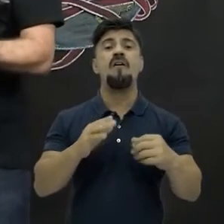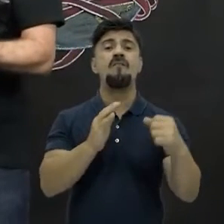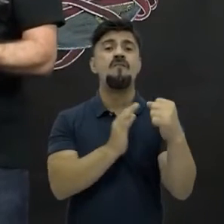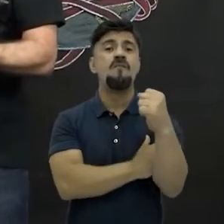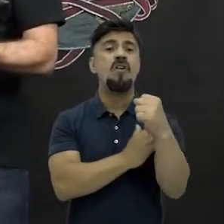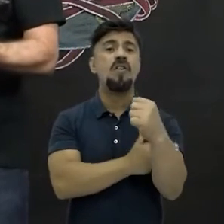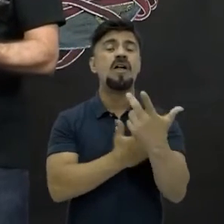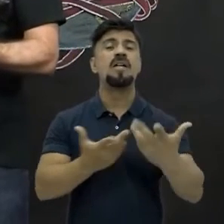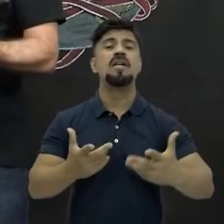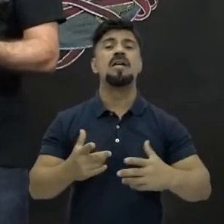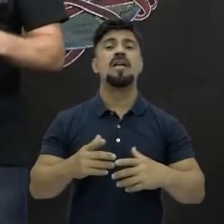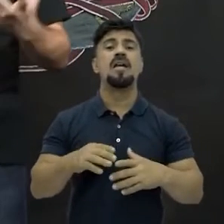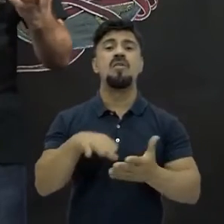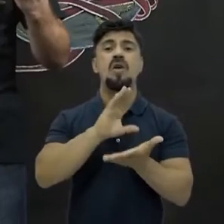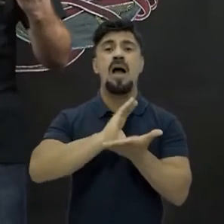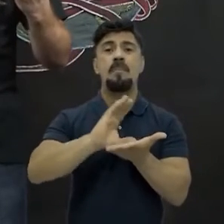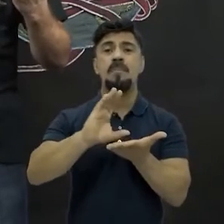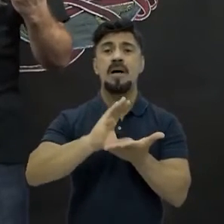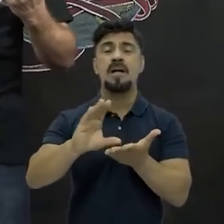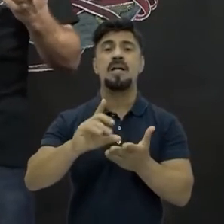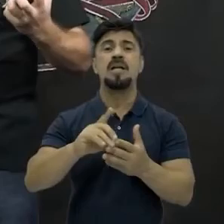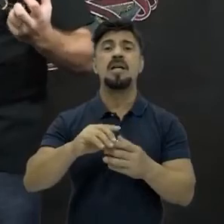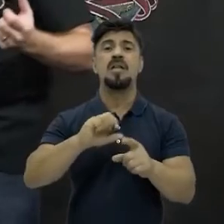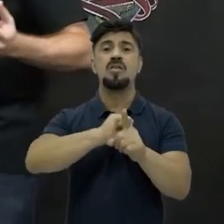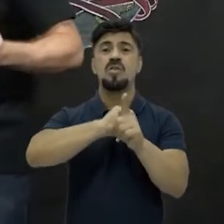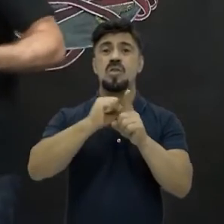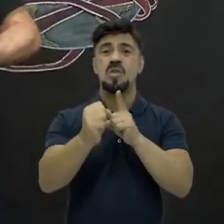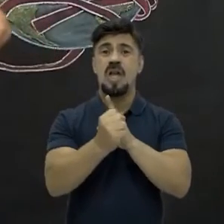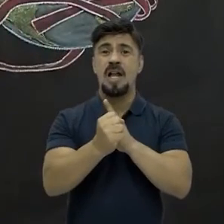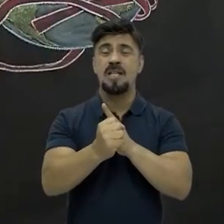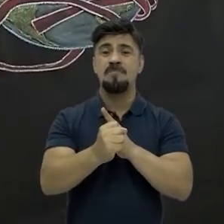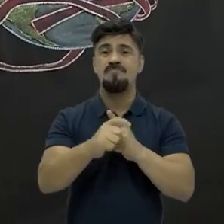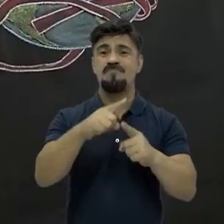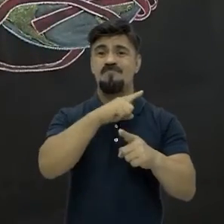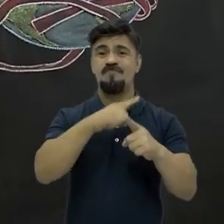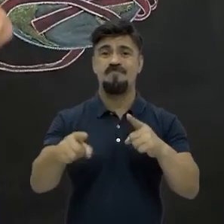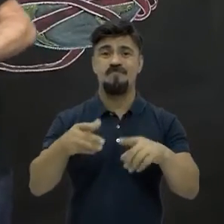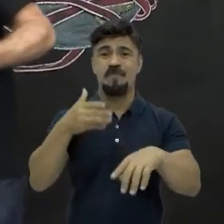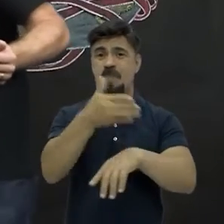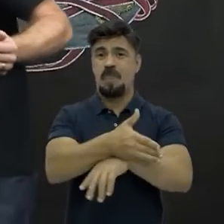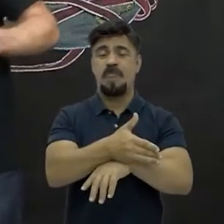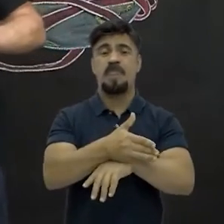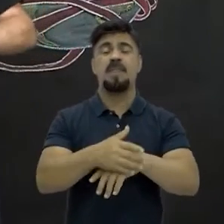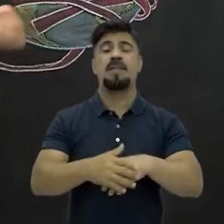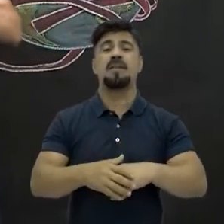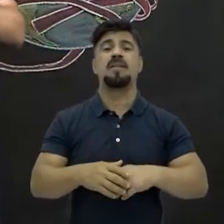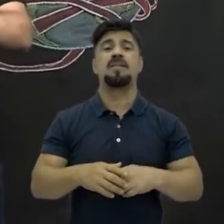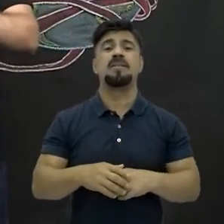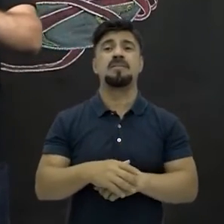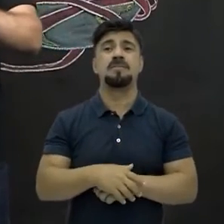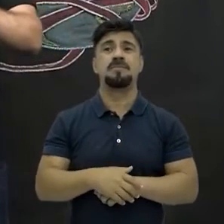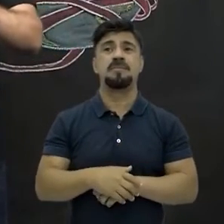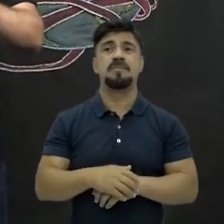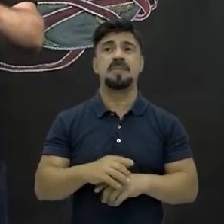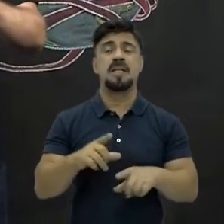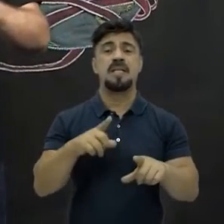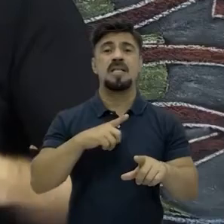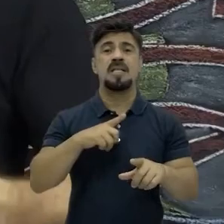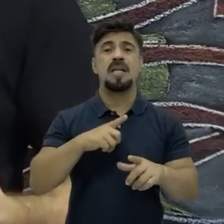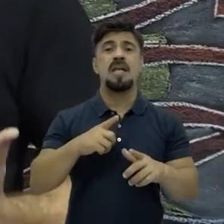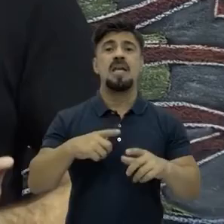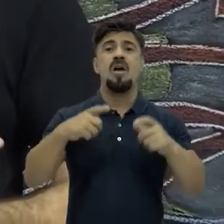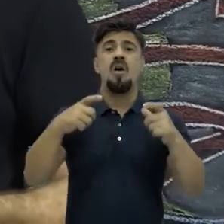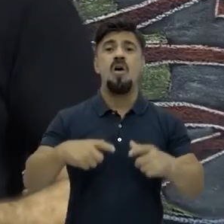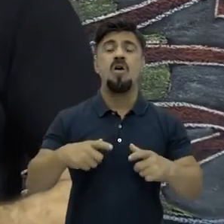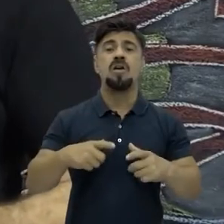fortalecer todo o capitalismo no mundo para que o socialismo acabe não entrando. Com isso gera a Conferência de Bretton Woods, onde